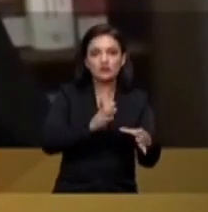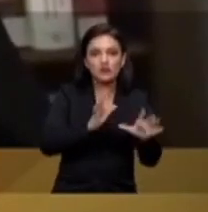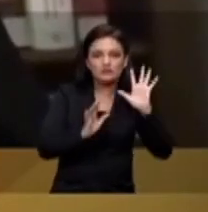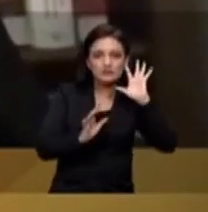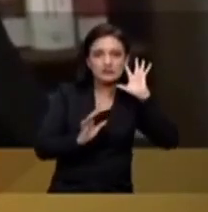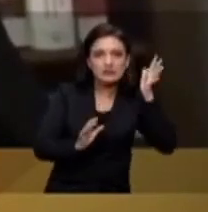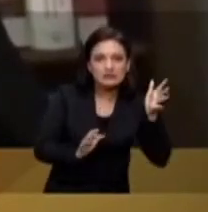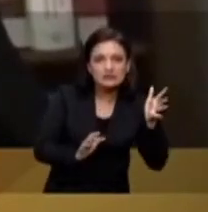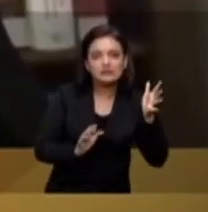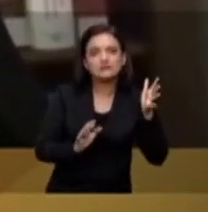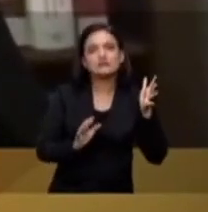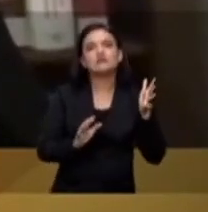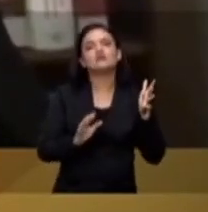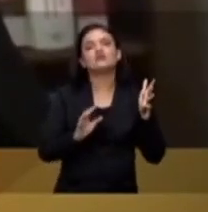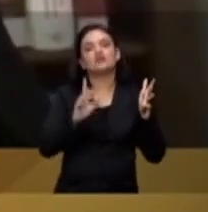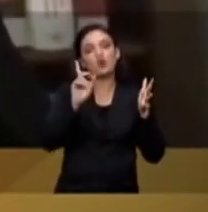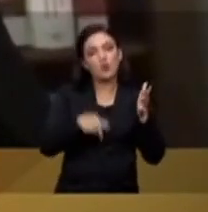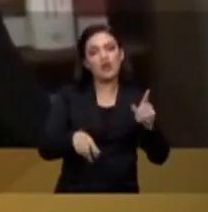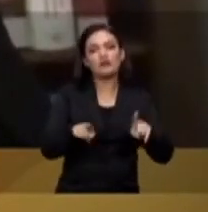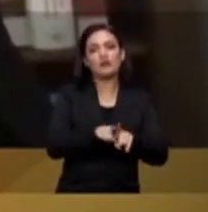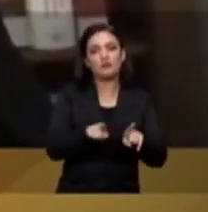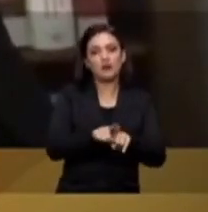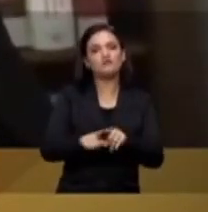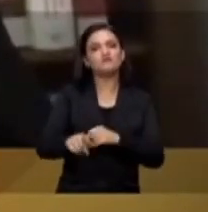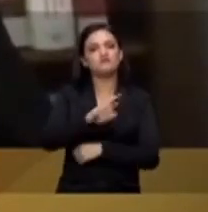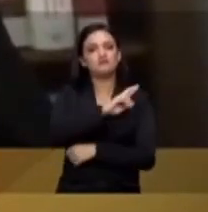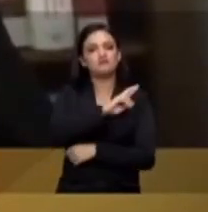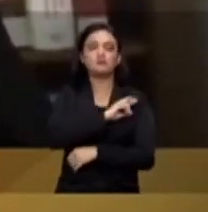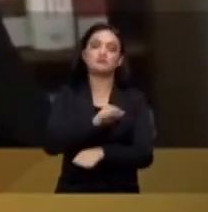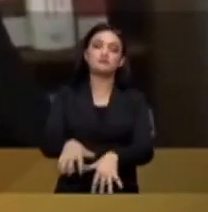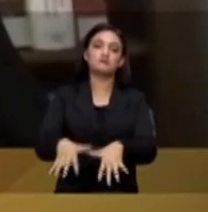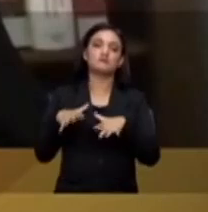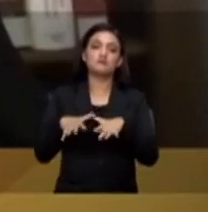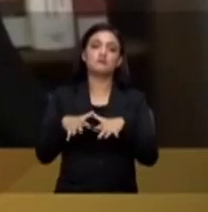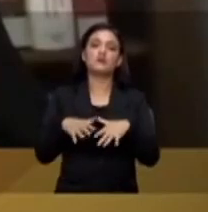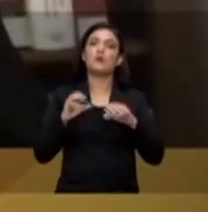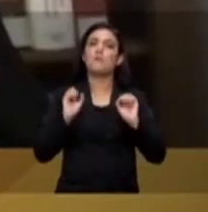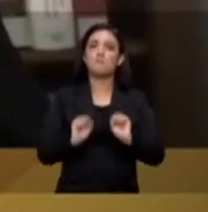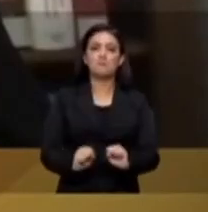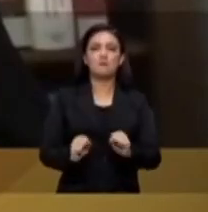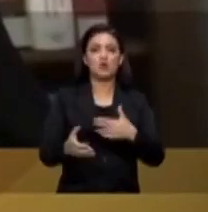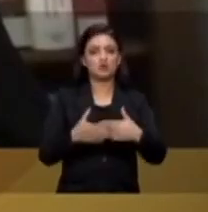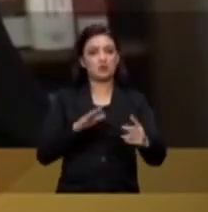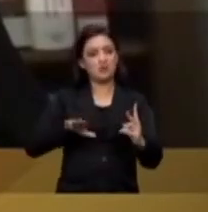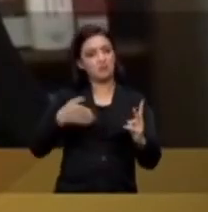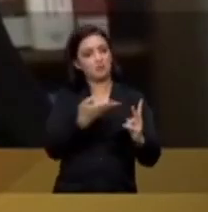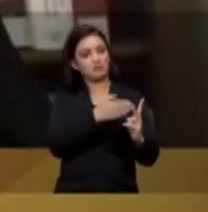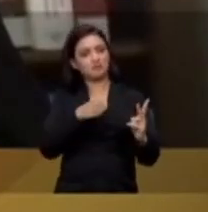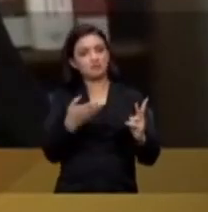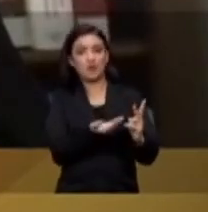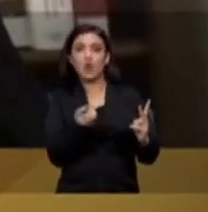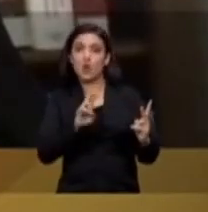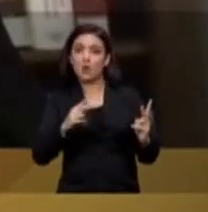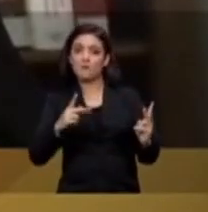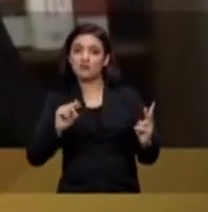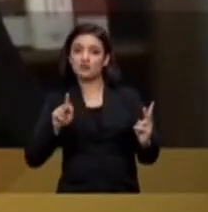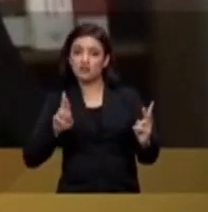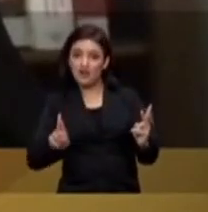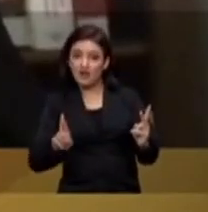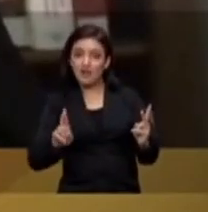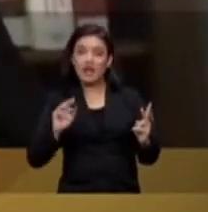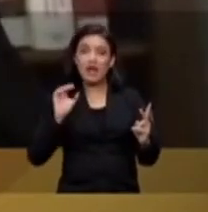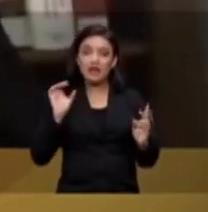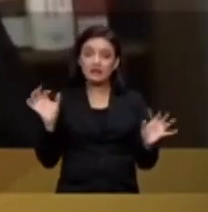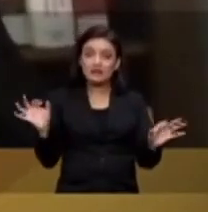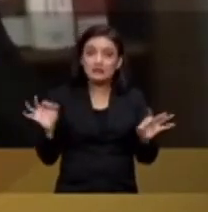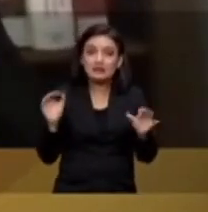plenário. A prevenção, se não reconhecida de ofício, poderá ser arguida por qualquer das partes ou do procurador-geral até o início do julgamento de outra